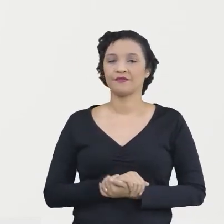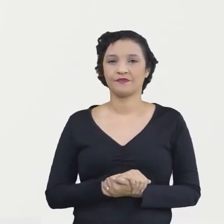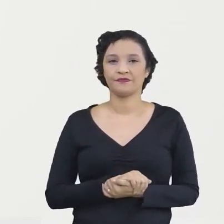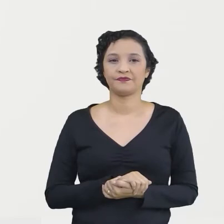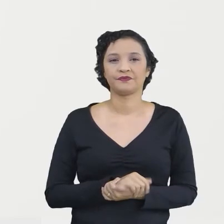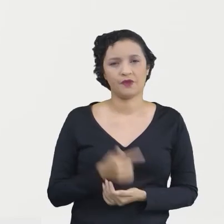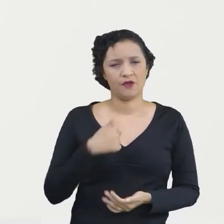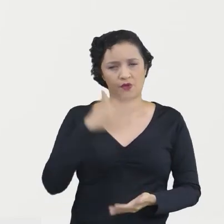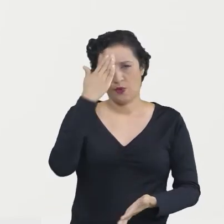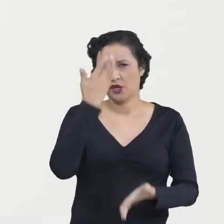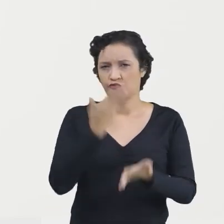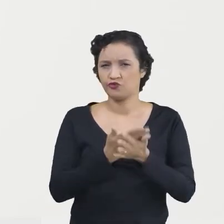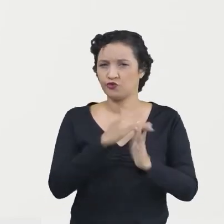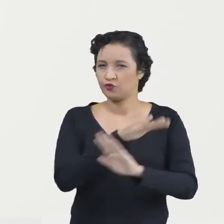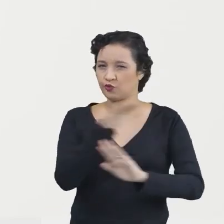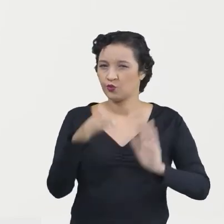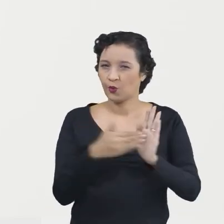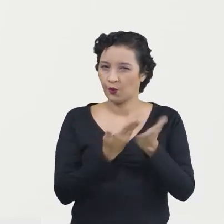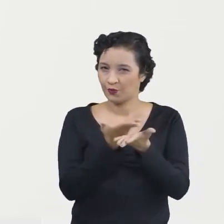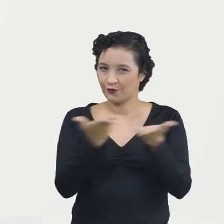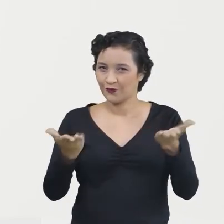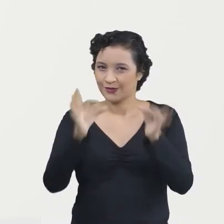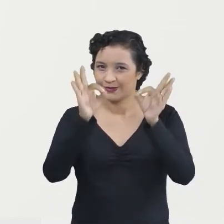E eu creio que todos acertaram.